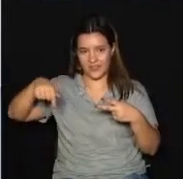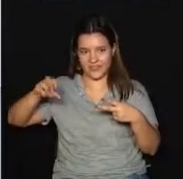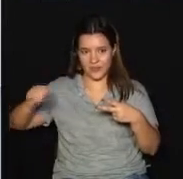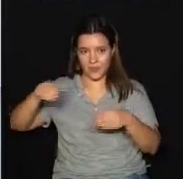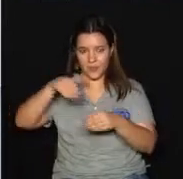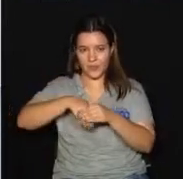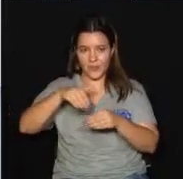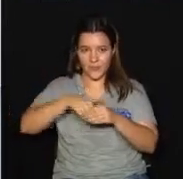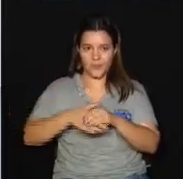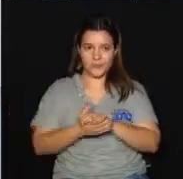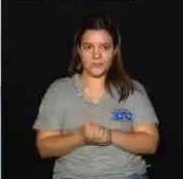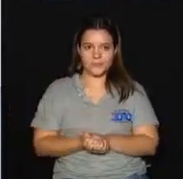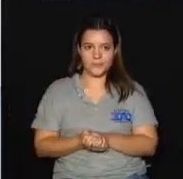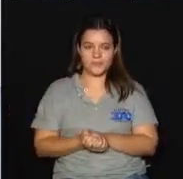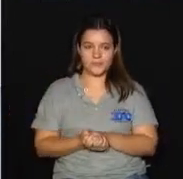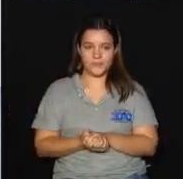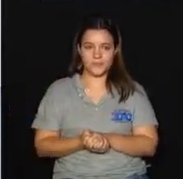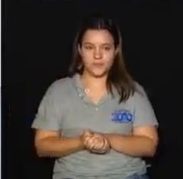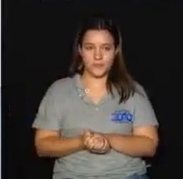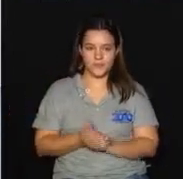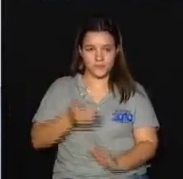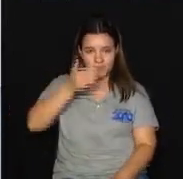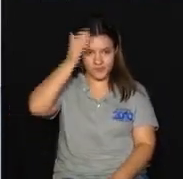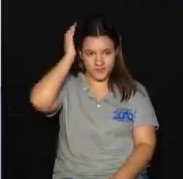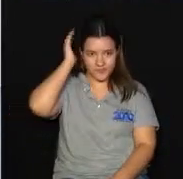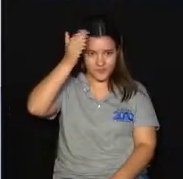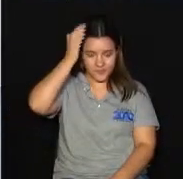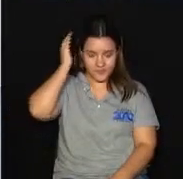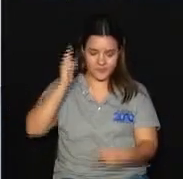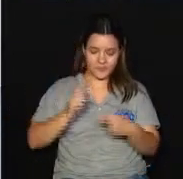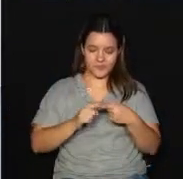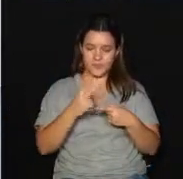160.970 votos. Então, atenção para a diferença. Dário Saad tem